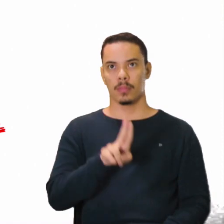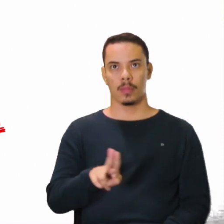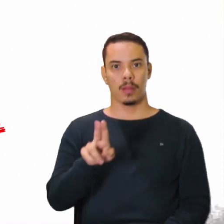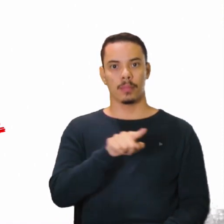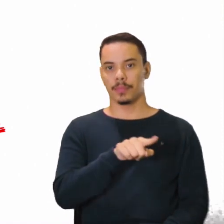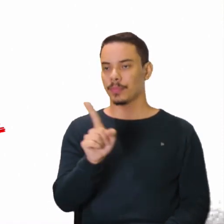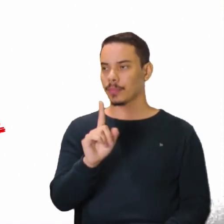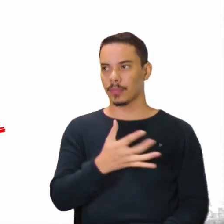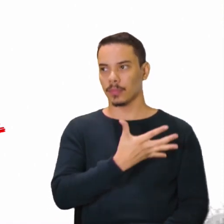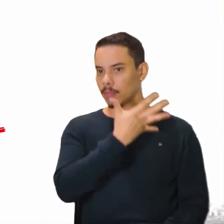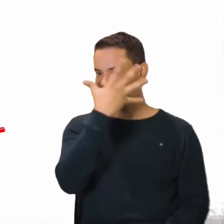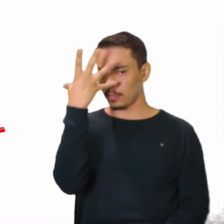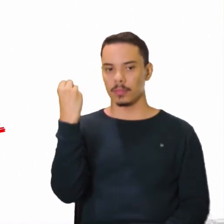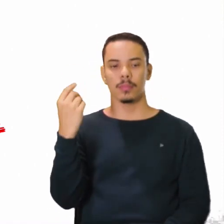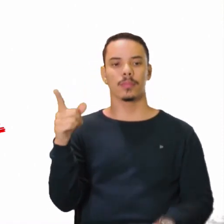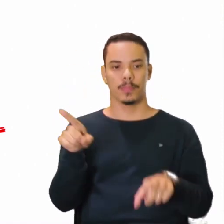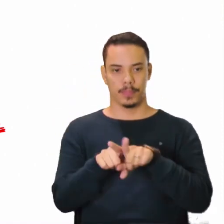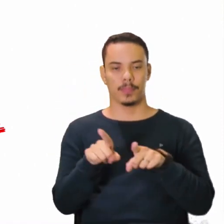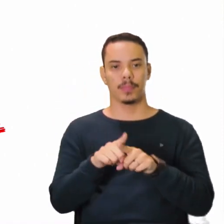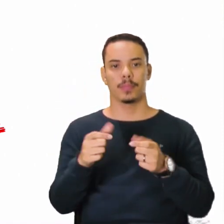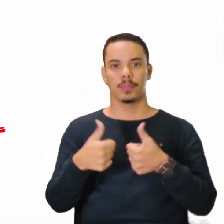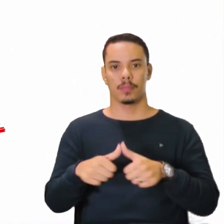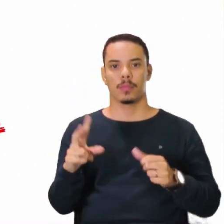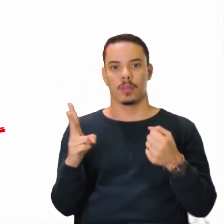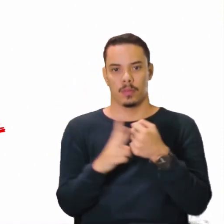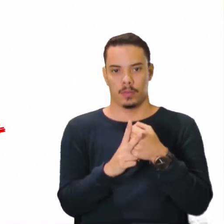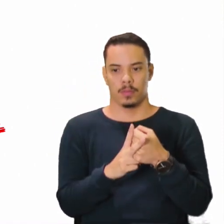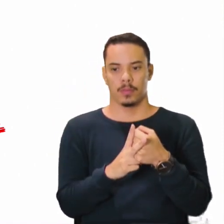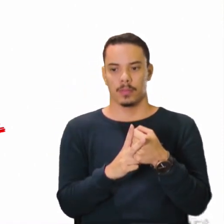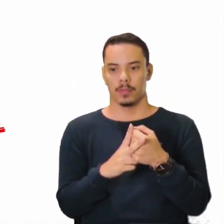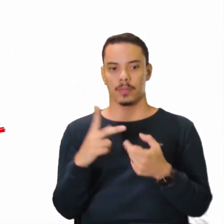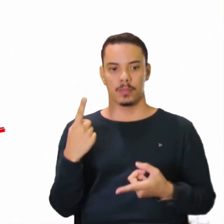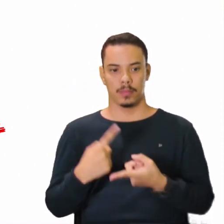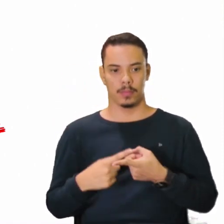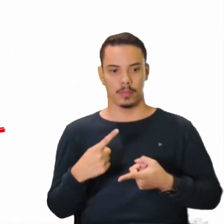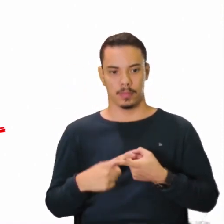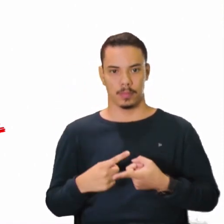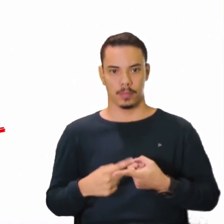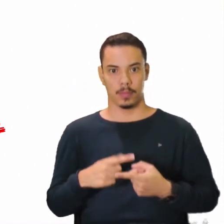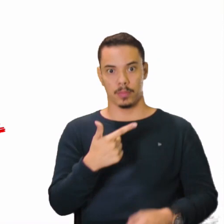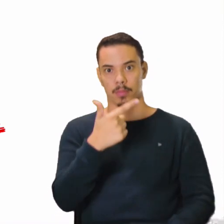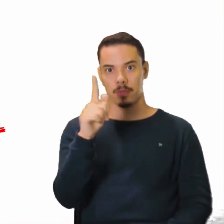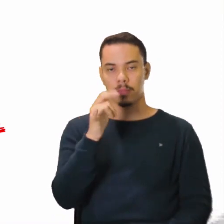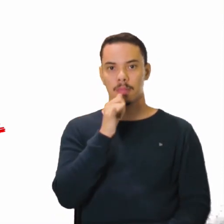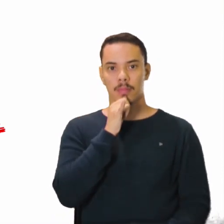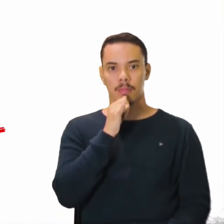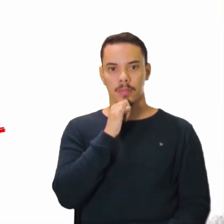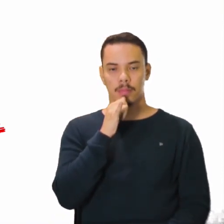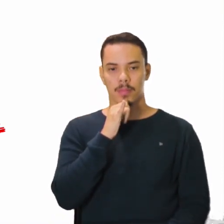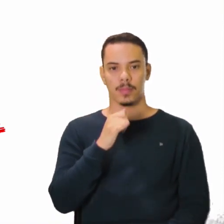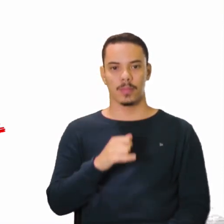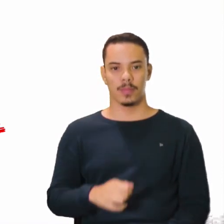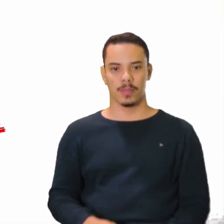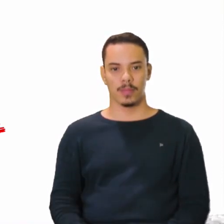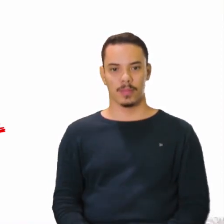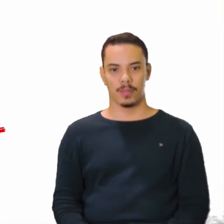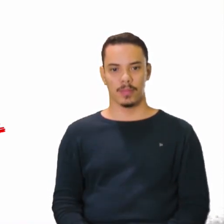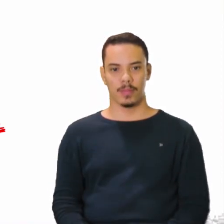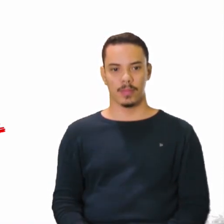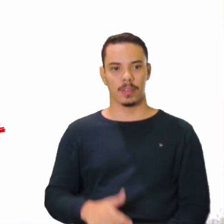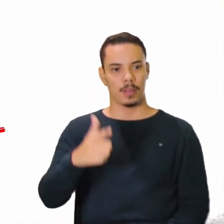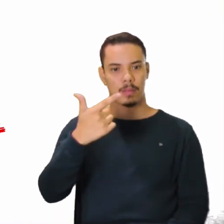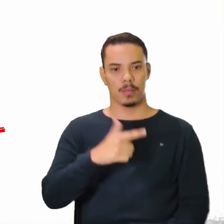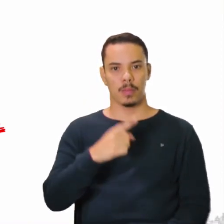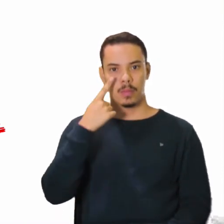esqueça que ele tem que ficar também com o verbo no infinitivo, ok? Mais outro exemplo. Daqui por diante, hei de ter